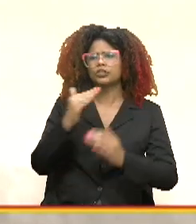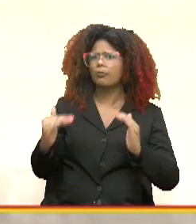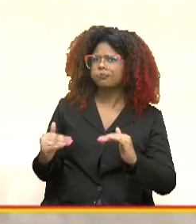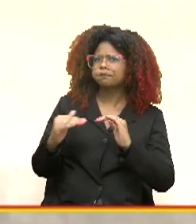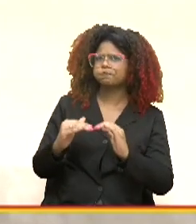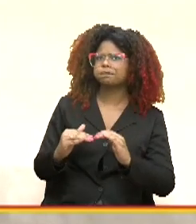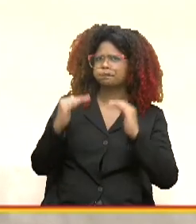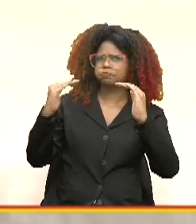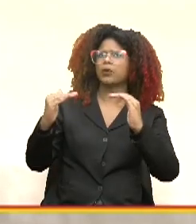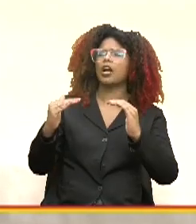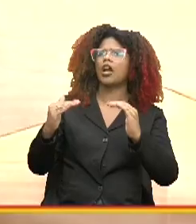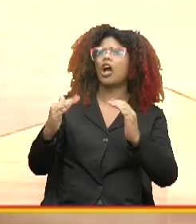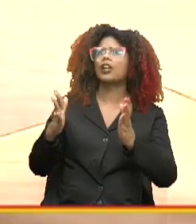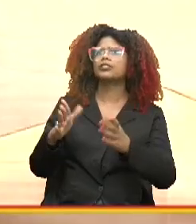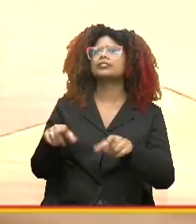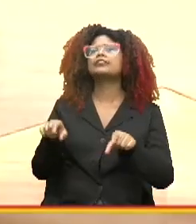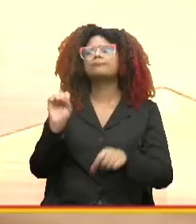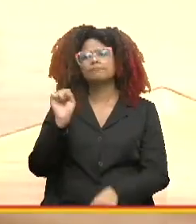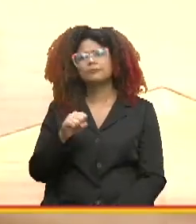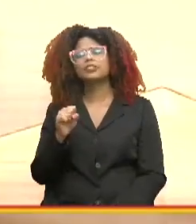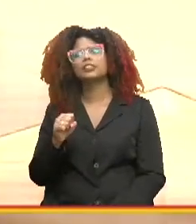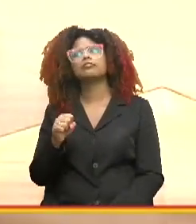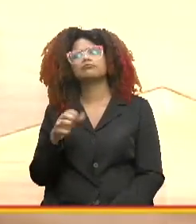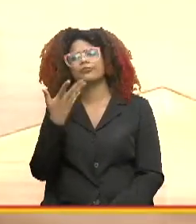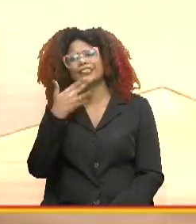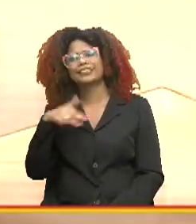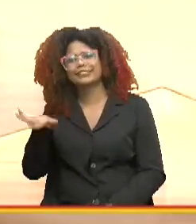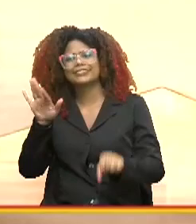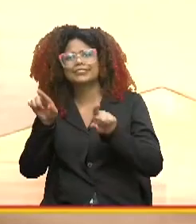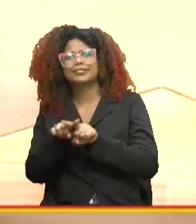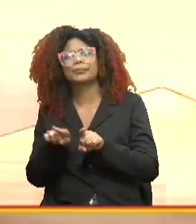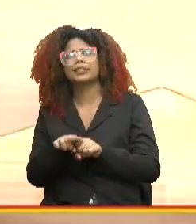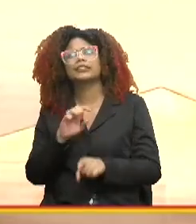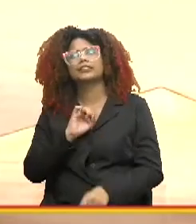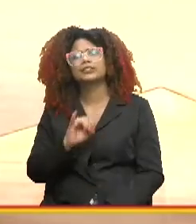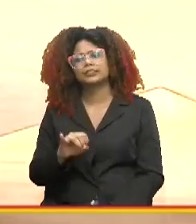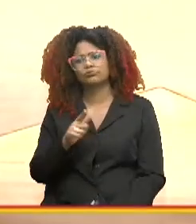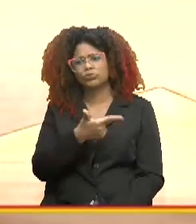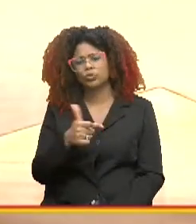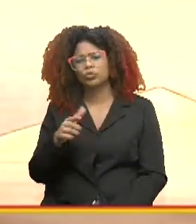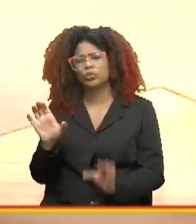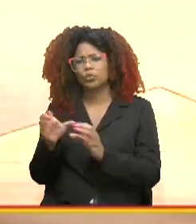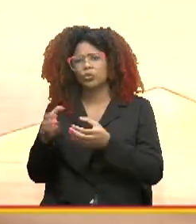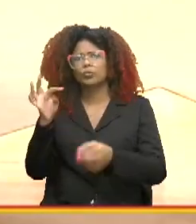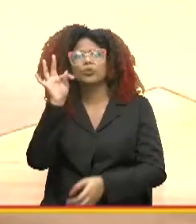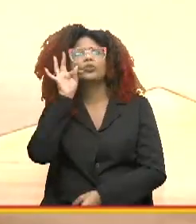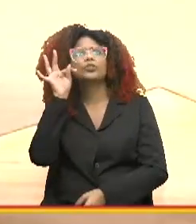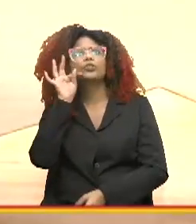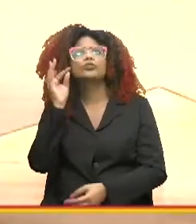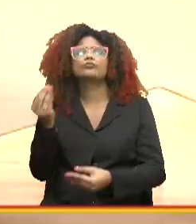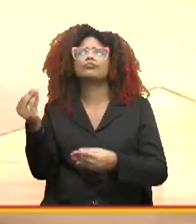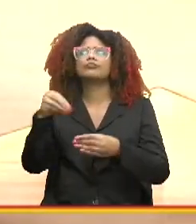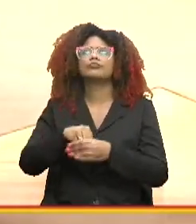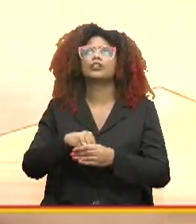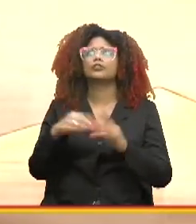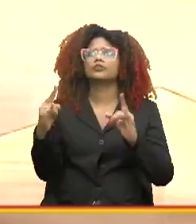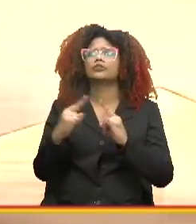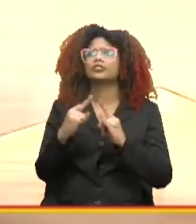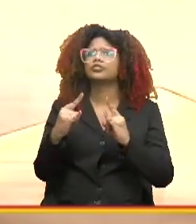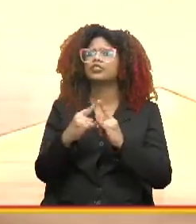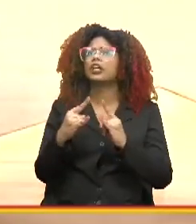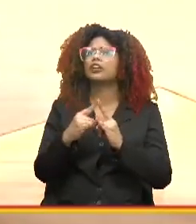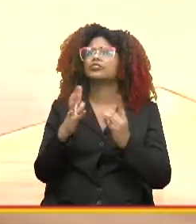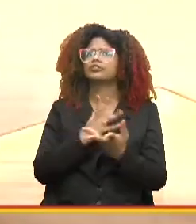é porque essas crianças também até porque assim se não tem uma equipe técnica preparada dentro quantidade de acolhimento